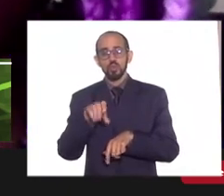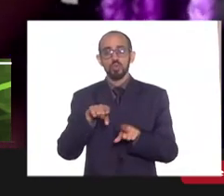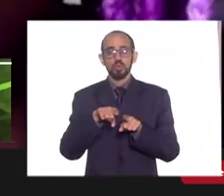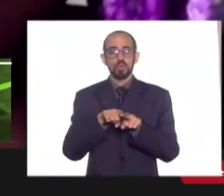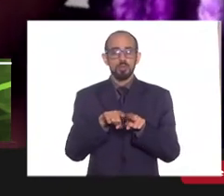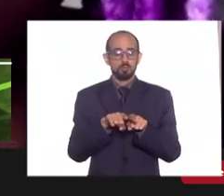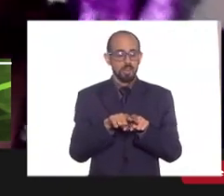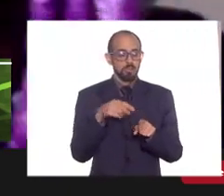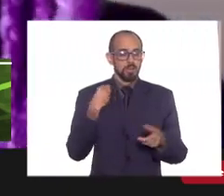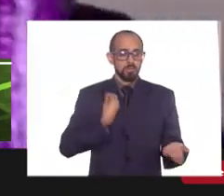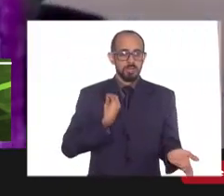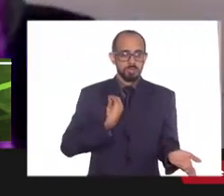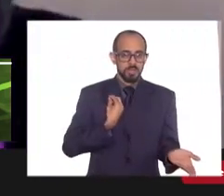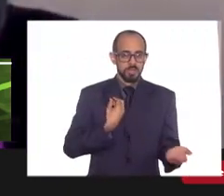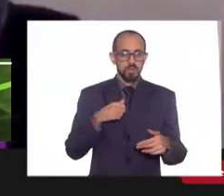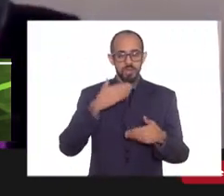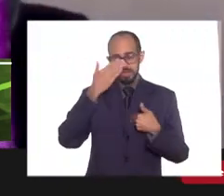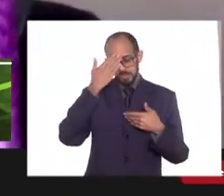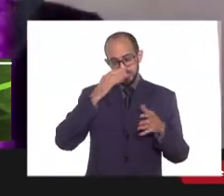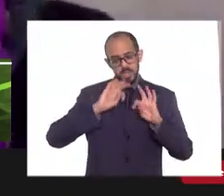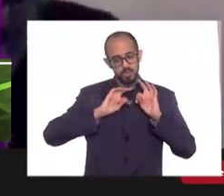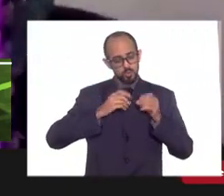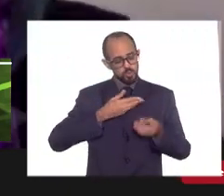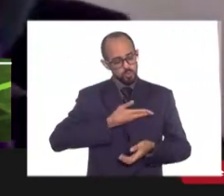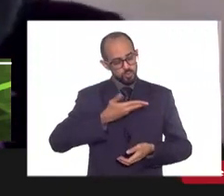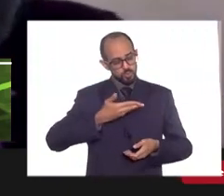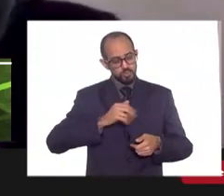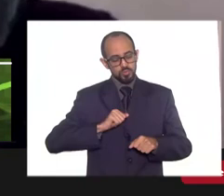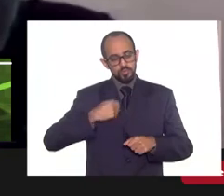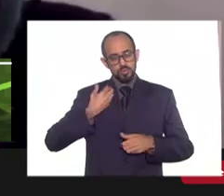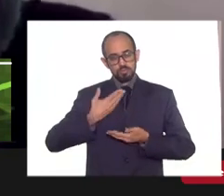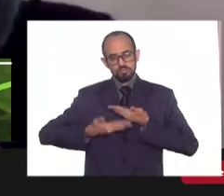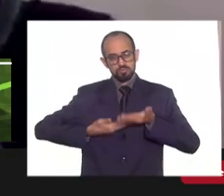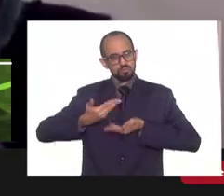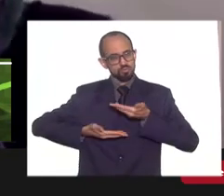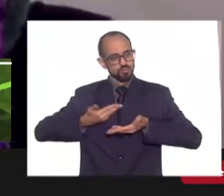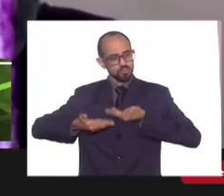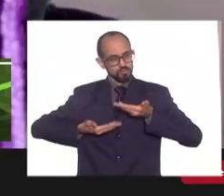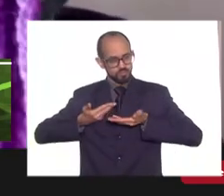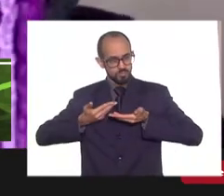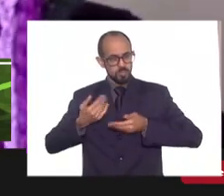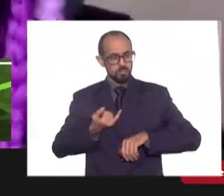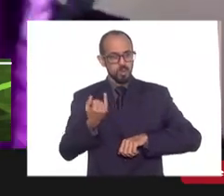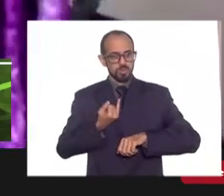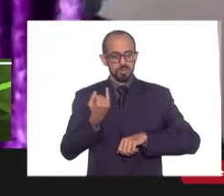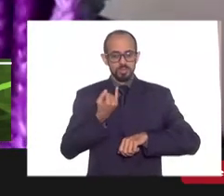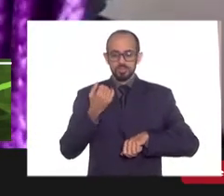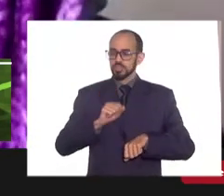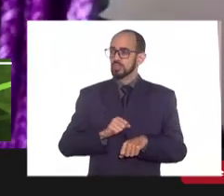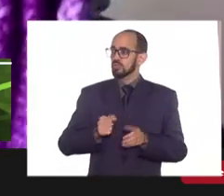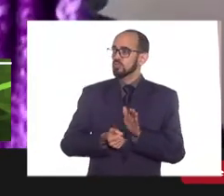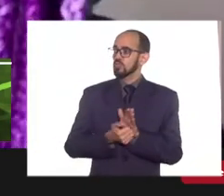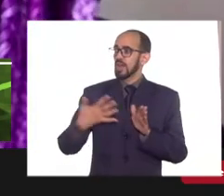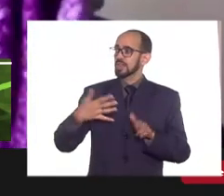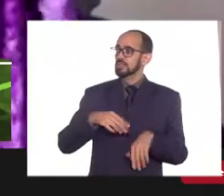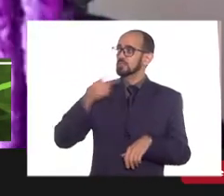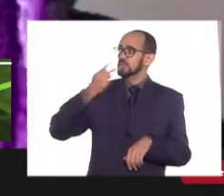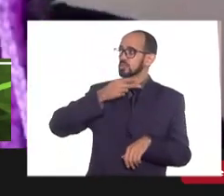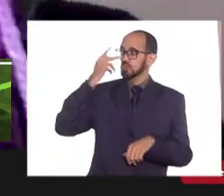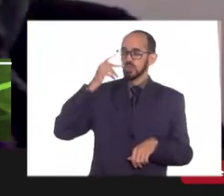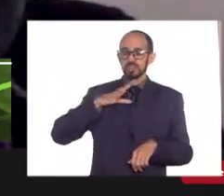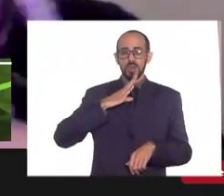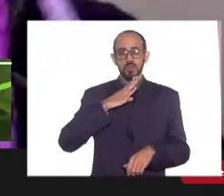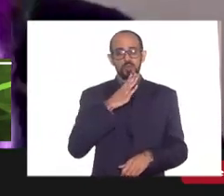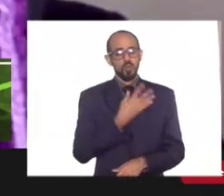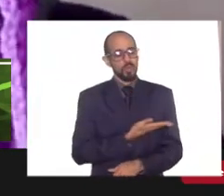participação, agradecer aqui que foi um espaço de fato muito rico, muito próspero, acho que diversas pessoas aqui já se